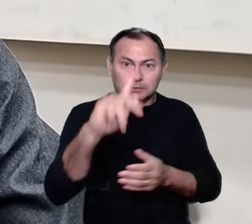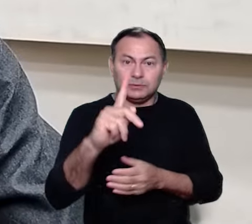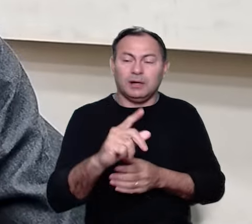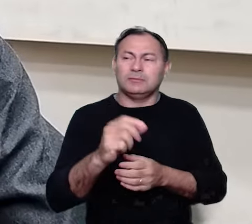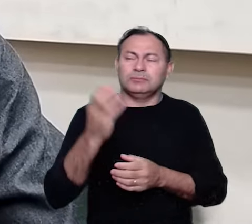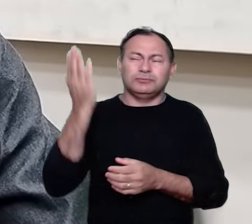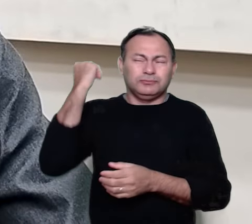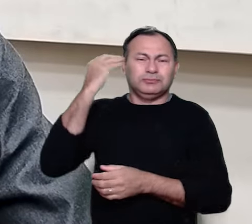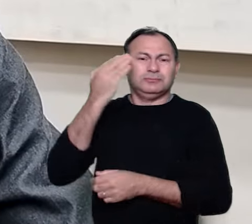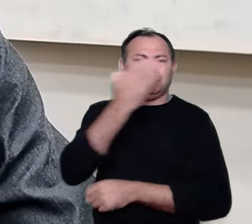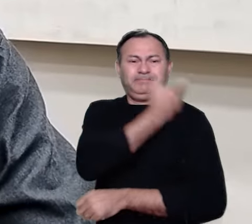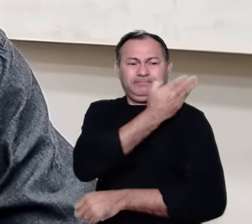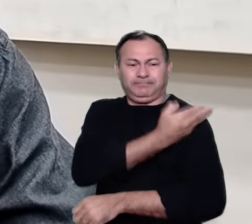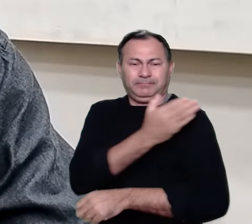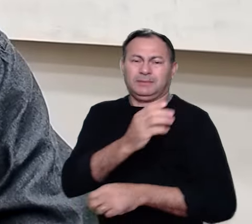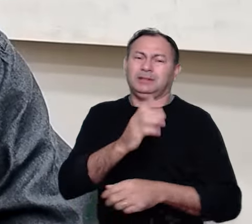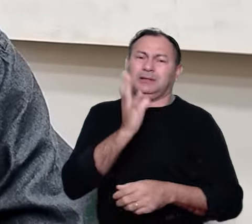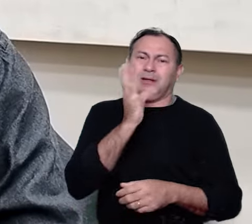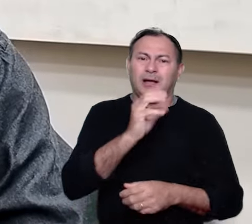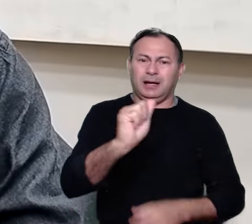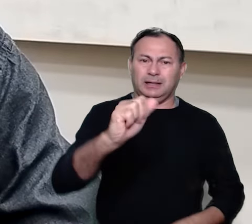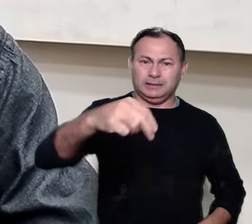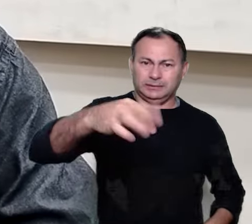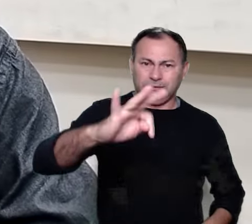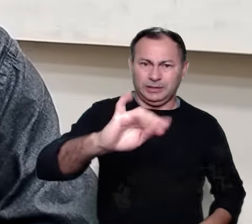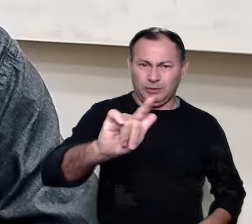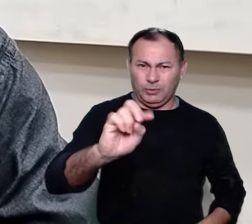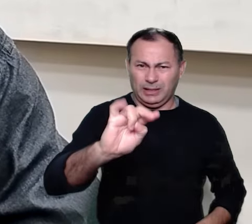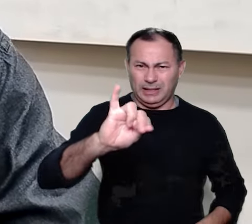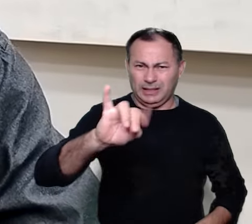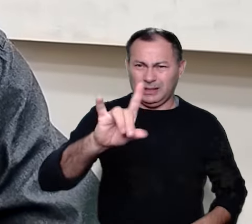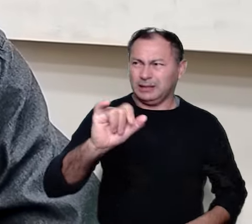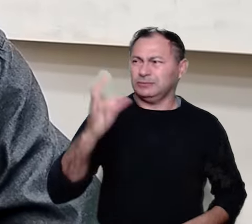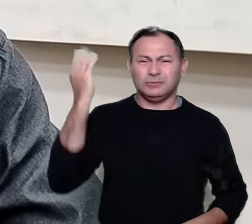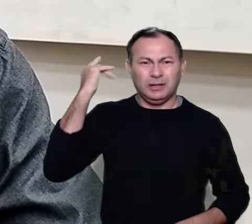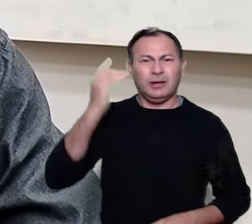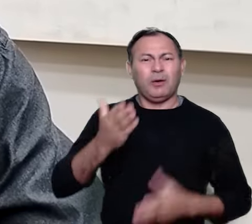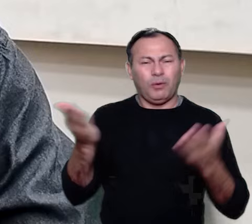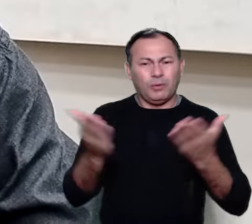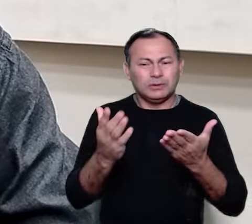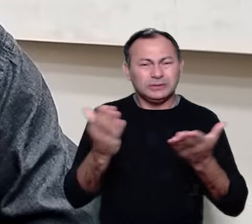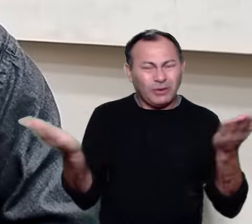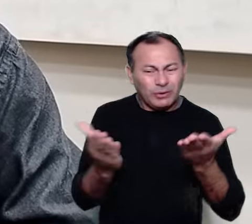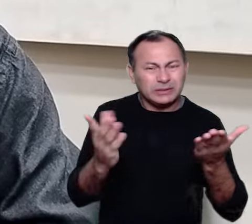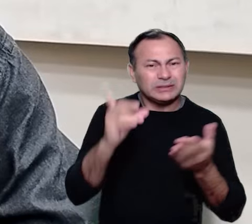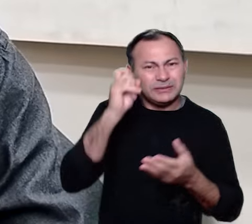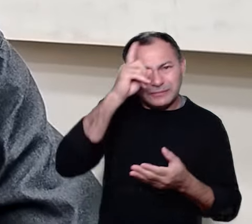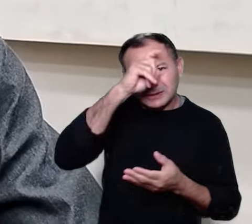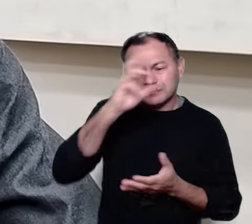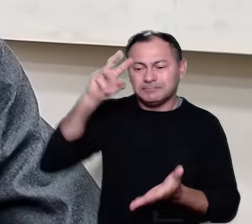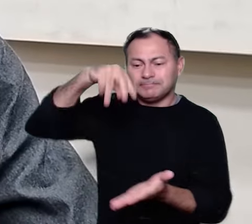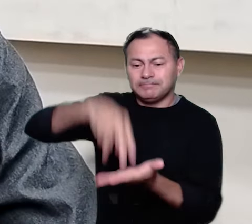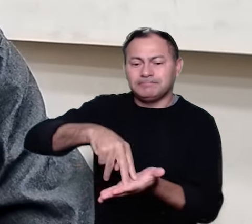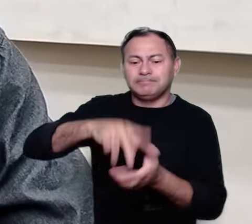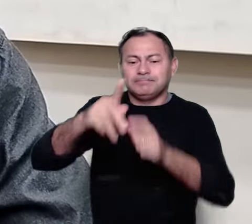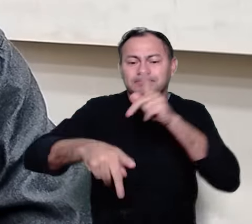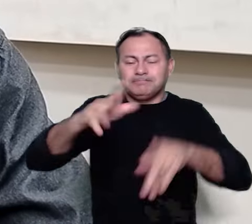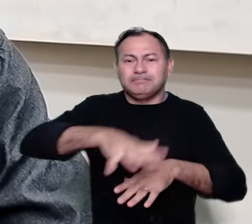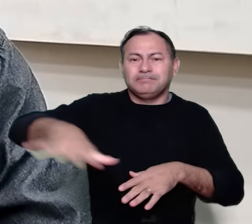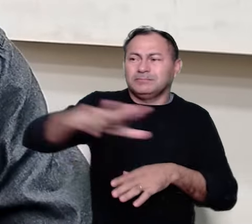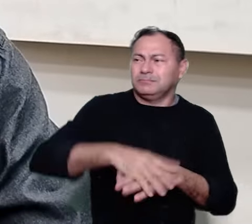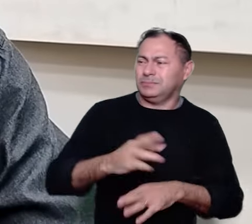escrito. Sua antiguidade pode gerar nos dias de hoje uma certa dificuldade para a